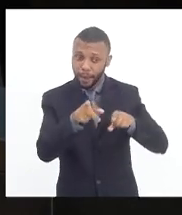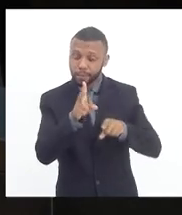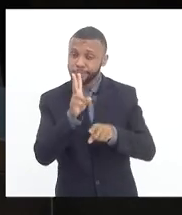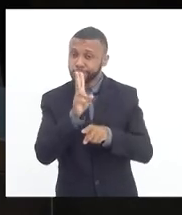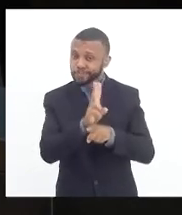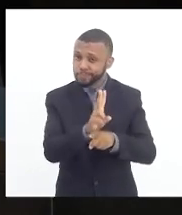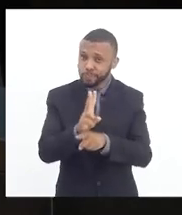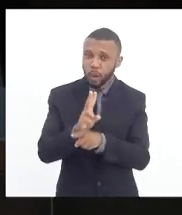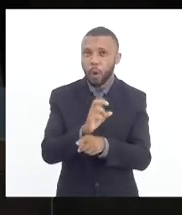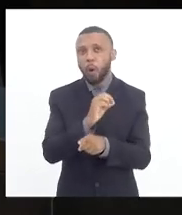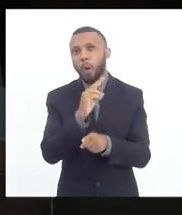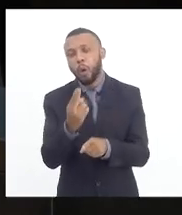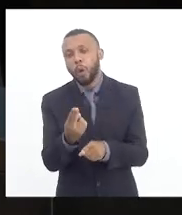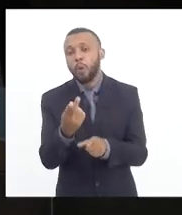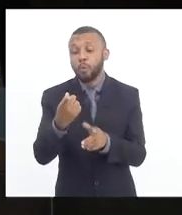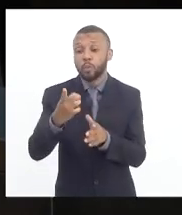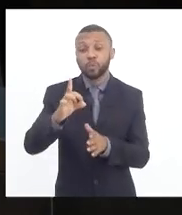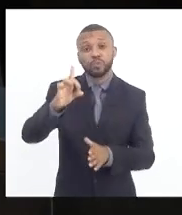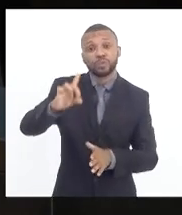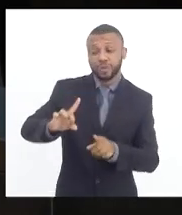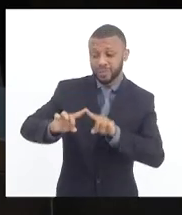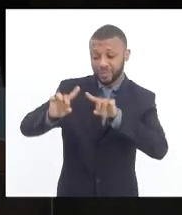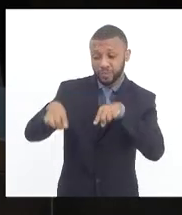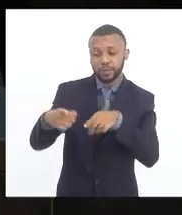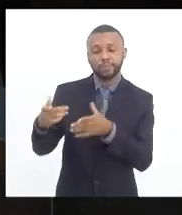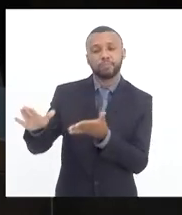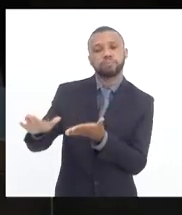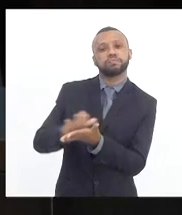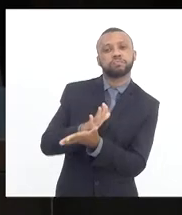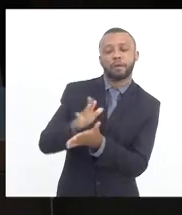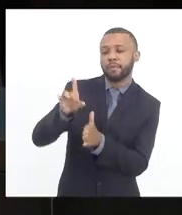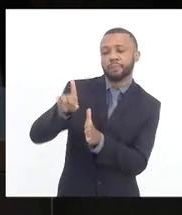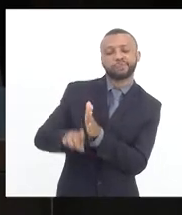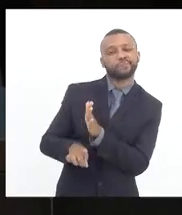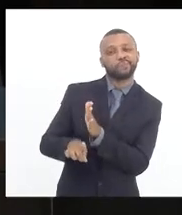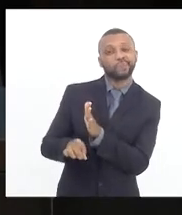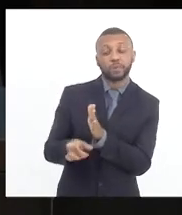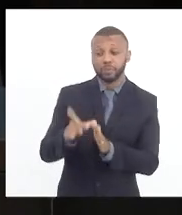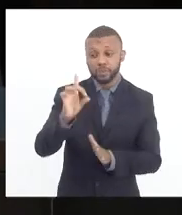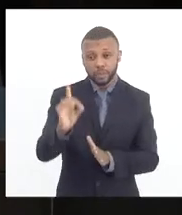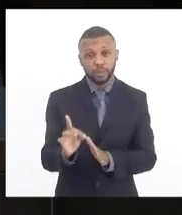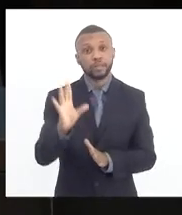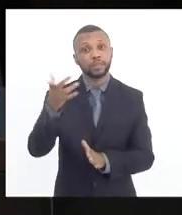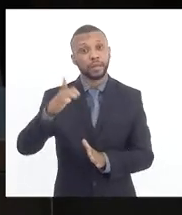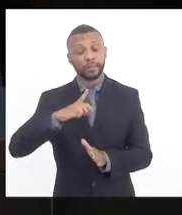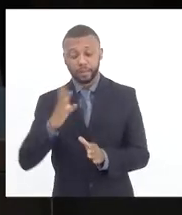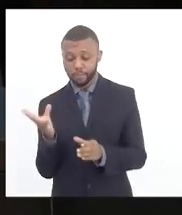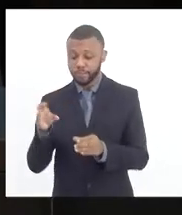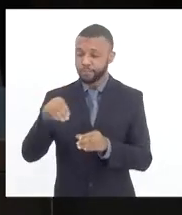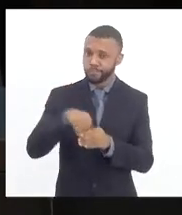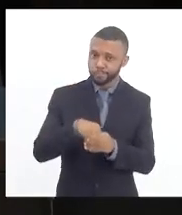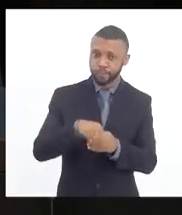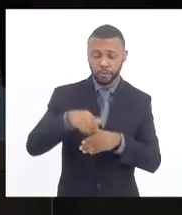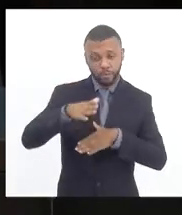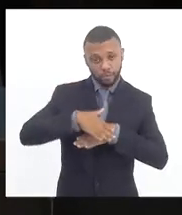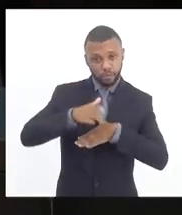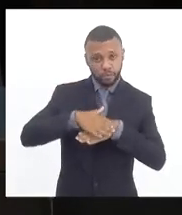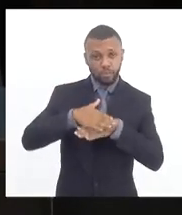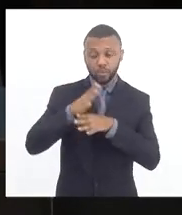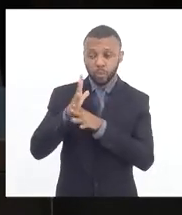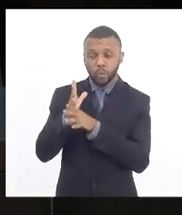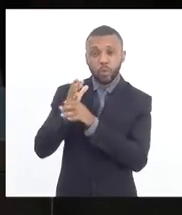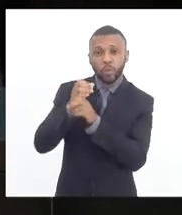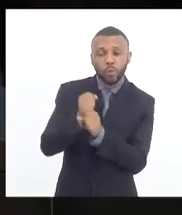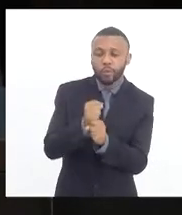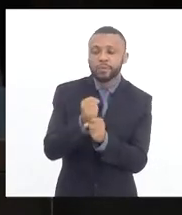prestado ou fulminar direitos dos Servidores Que São Direitos já incorporados ao seu patrimônio ou ao